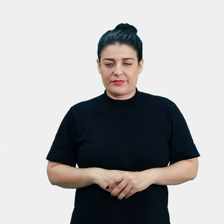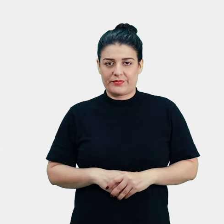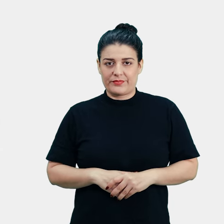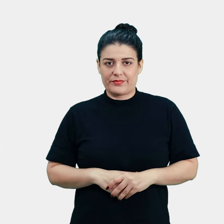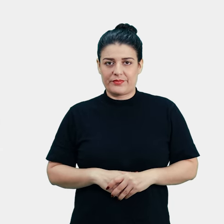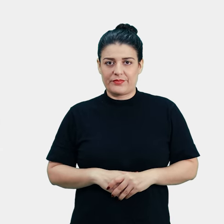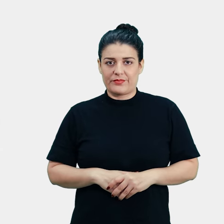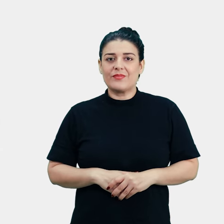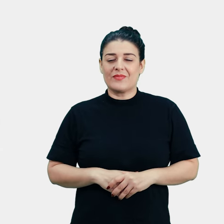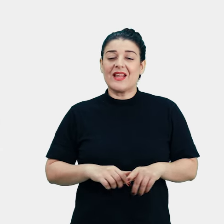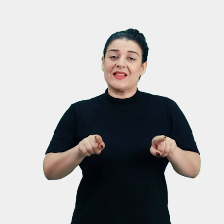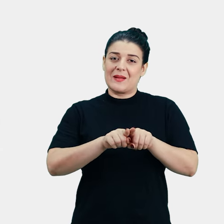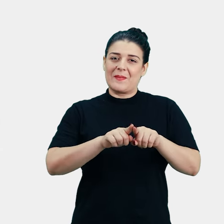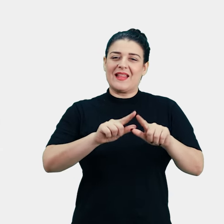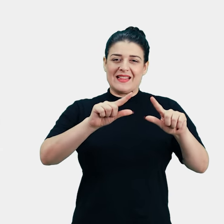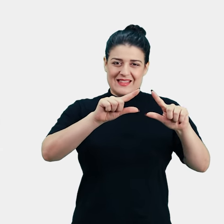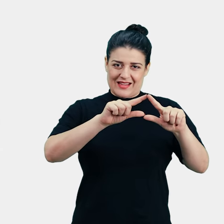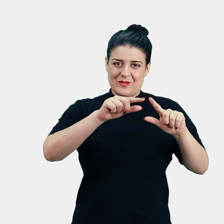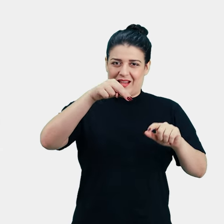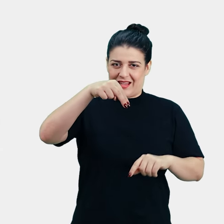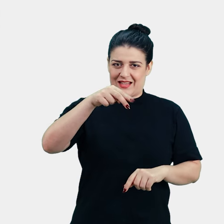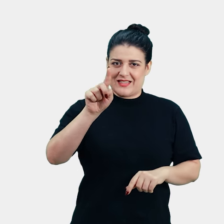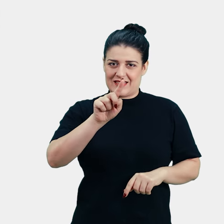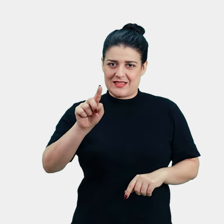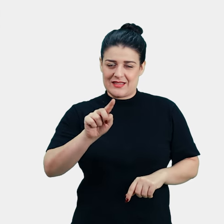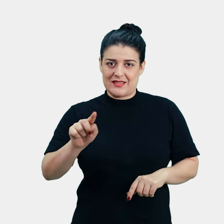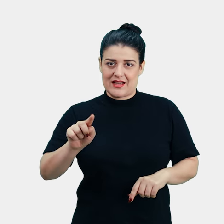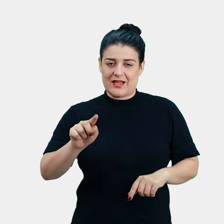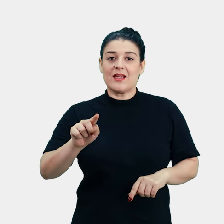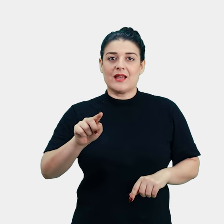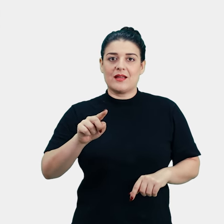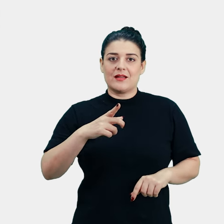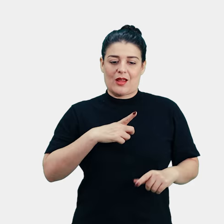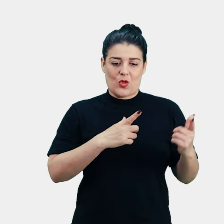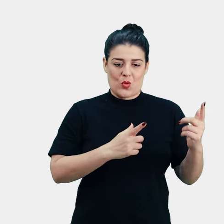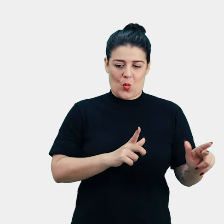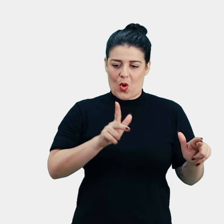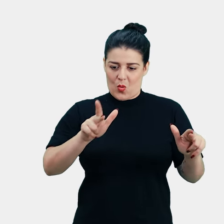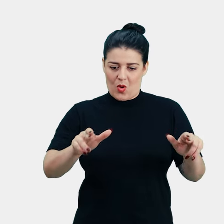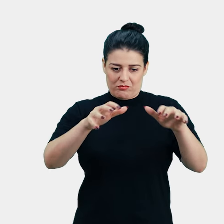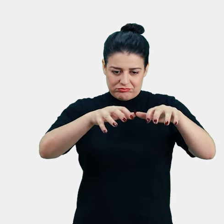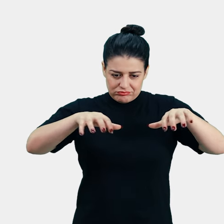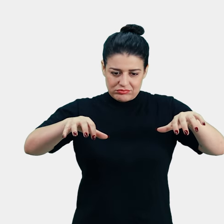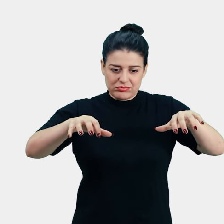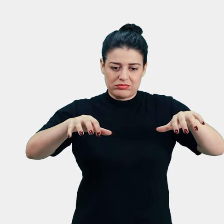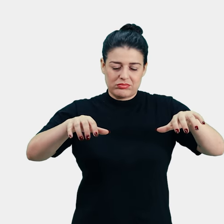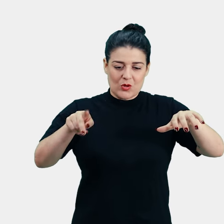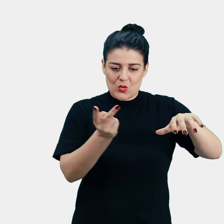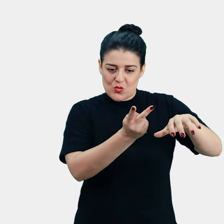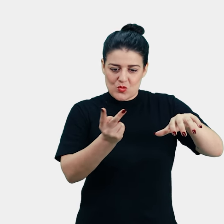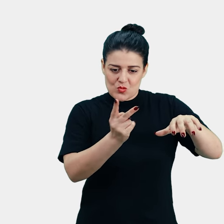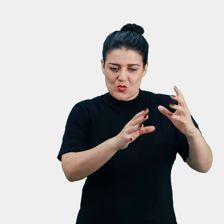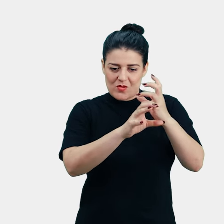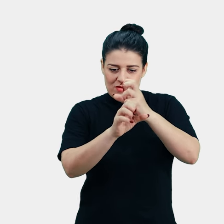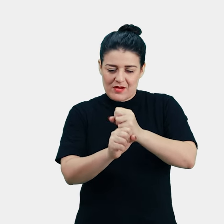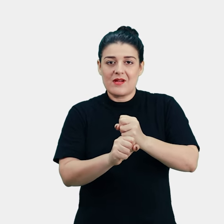E o delta Mz, que é a separação entre dois picos adjacentes de igual magnitude, de maneira que o vale entre eles seja